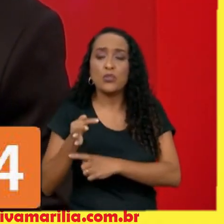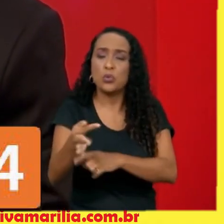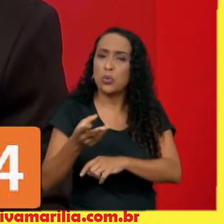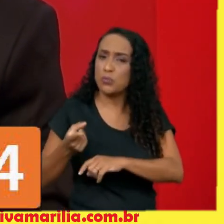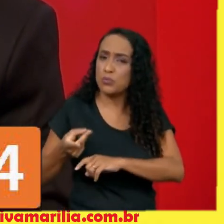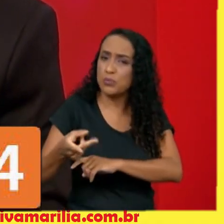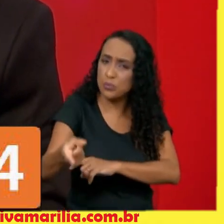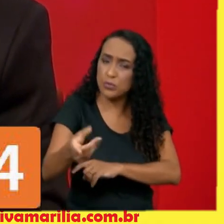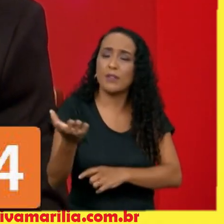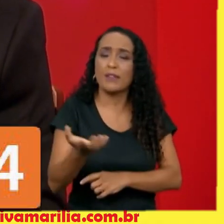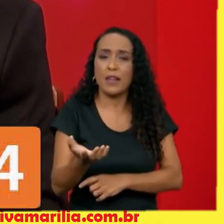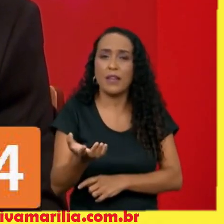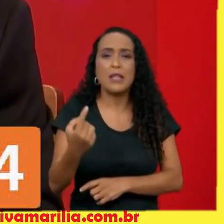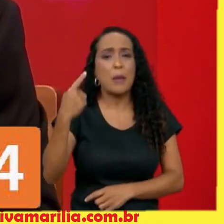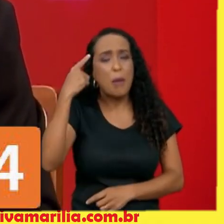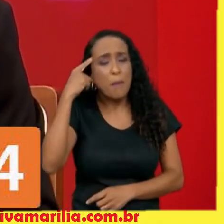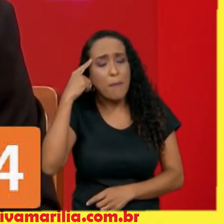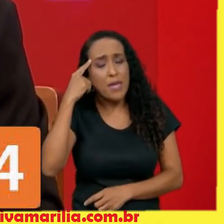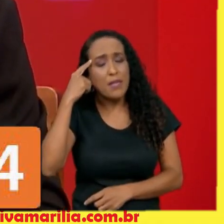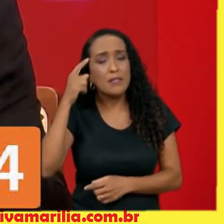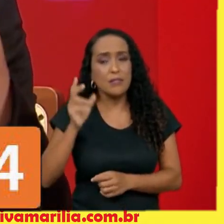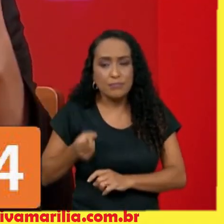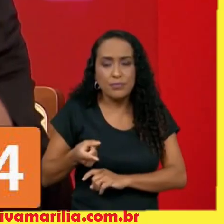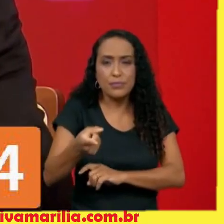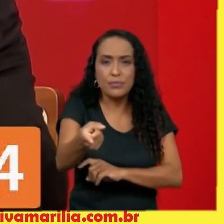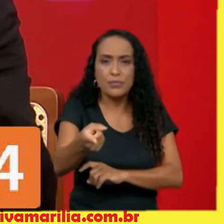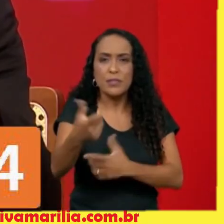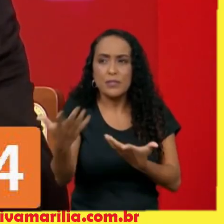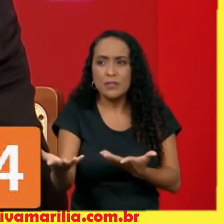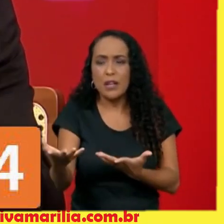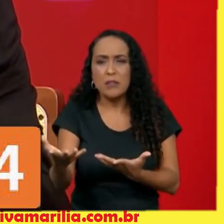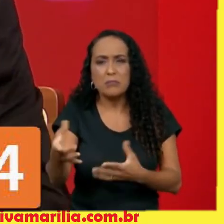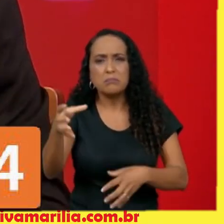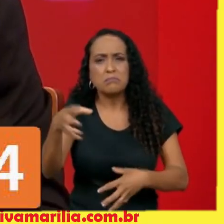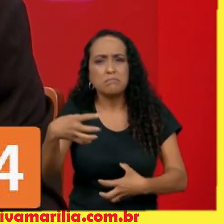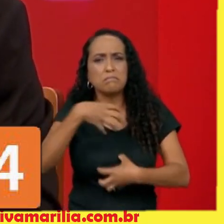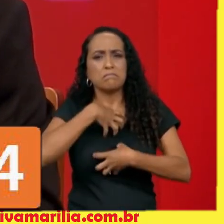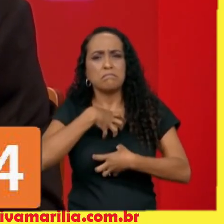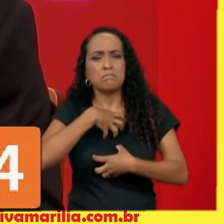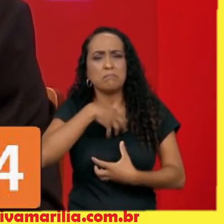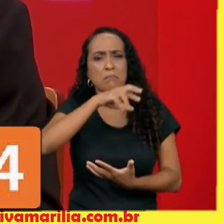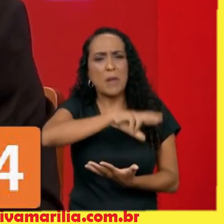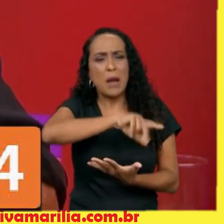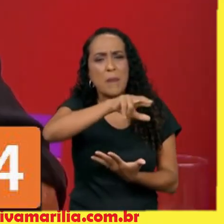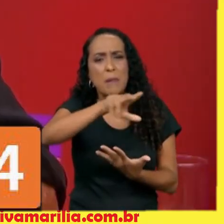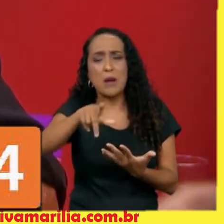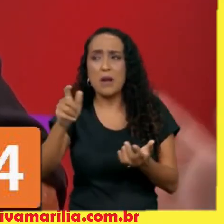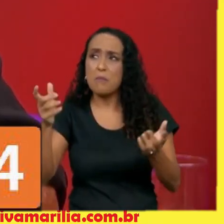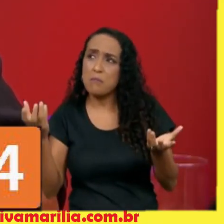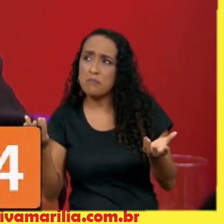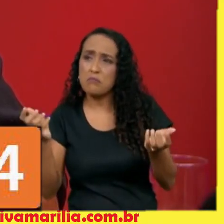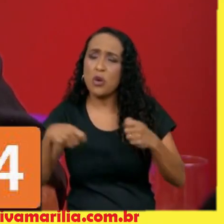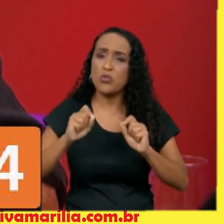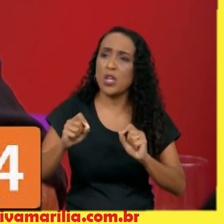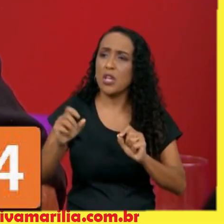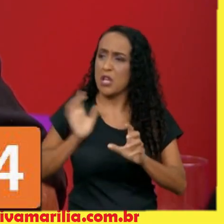vida, ela pensa nisso, em prosperidade, e codifica isso das mais variadas maneiras. Pode ser ficar muito rico, ou pode ser só trocar de